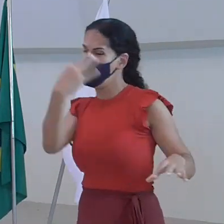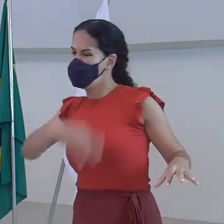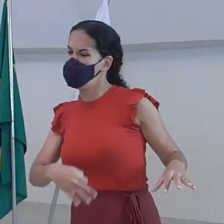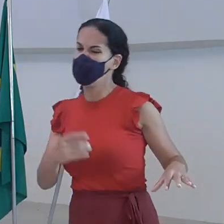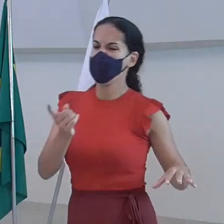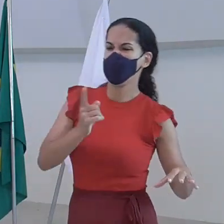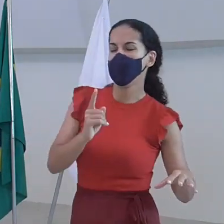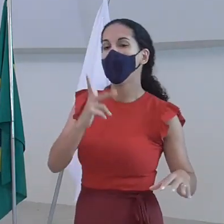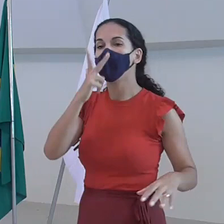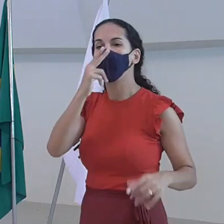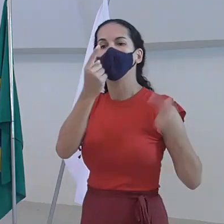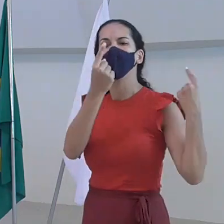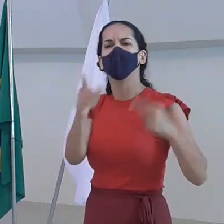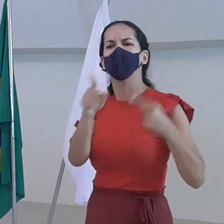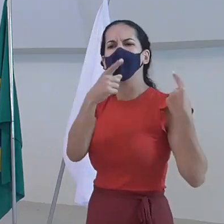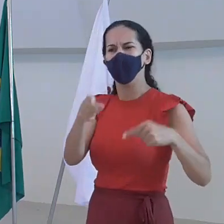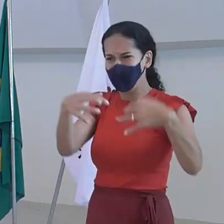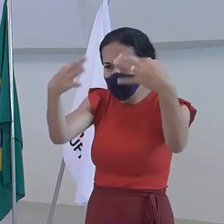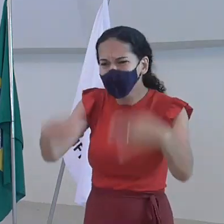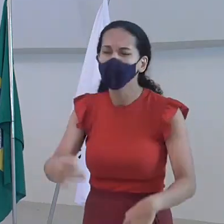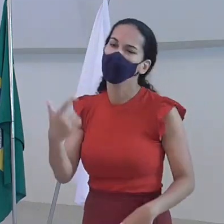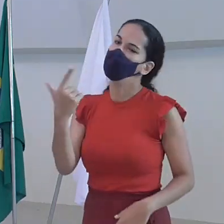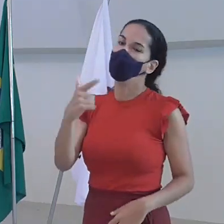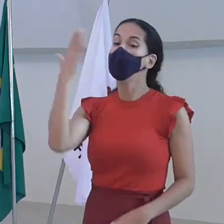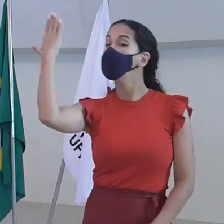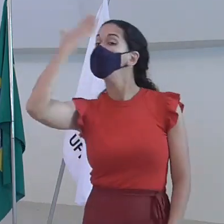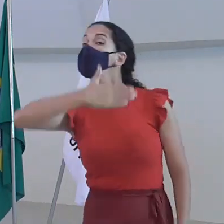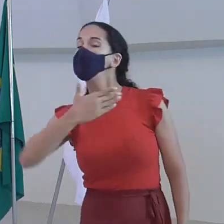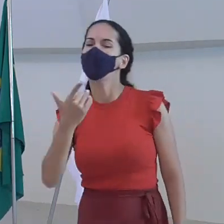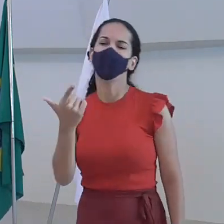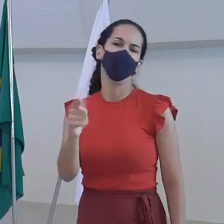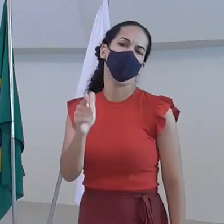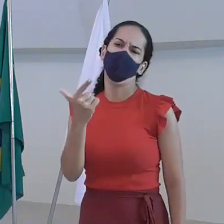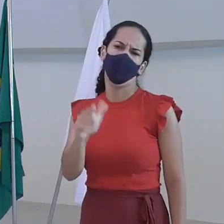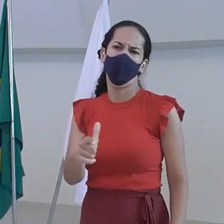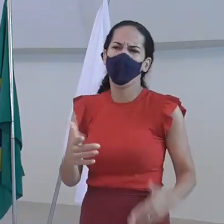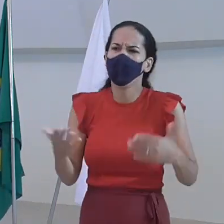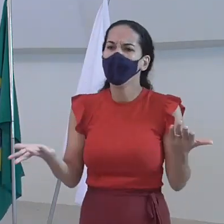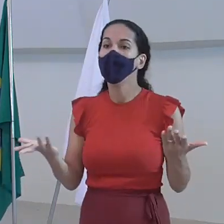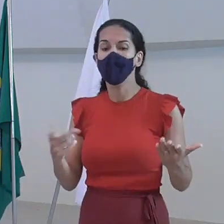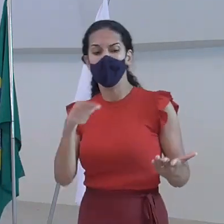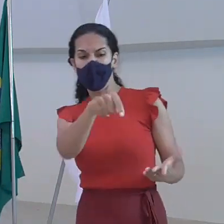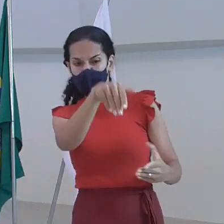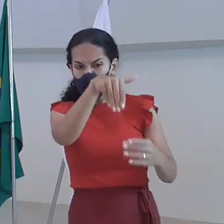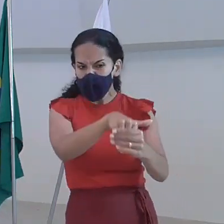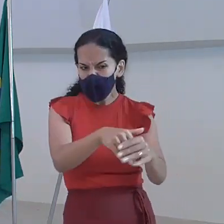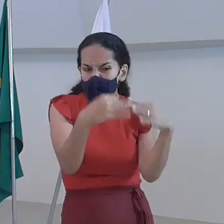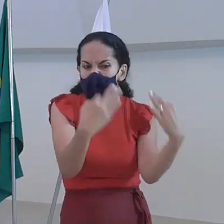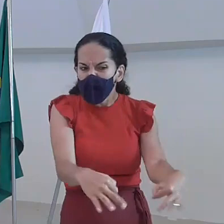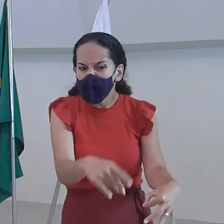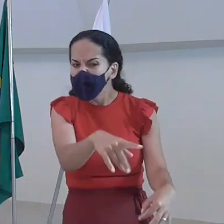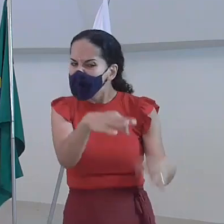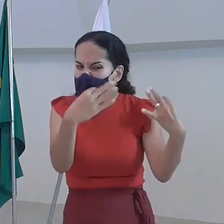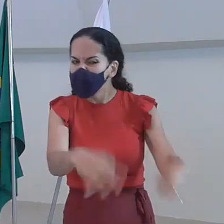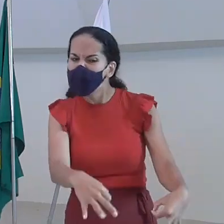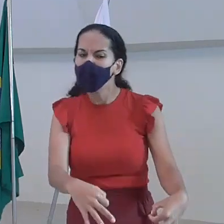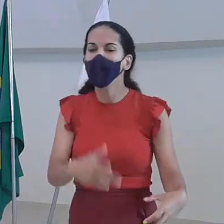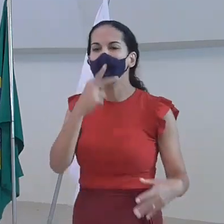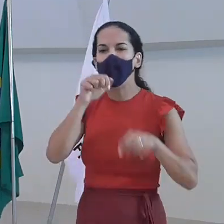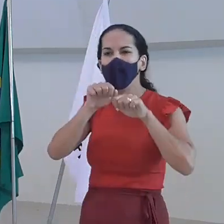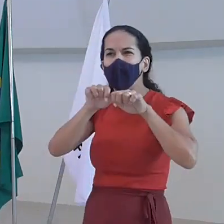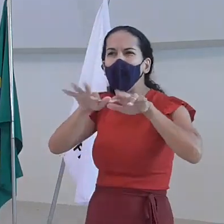Ataques infundados e desacompanhados de provas questionam a lisura do processo eleitoral e o